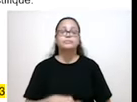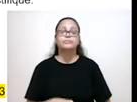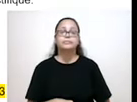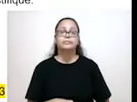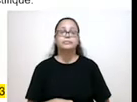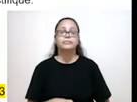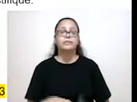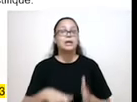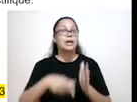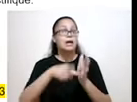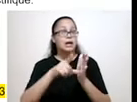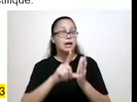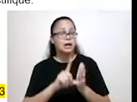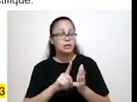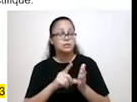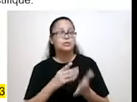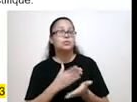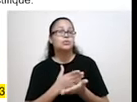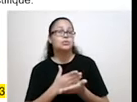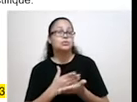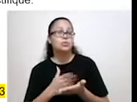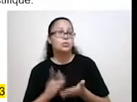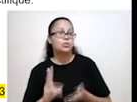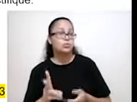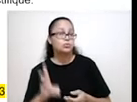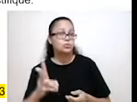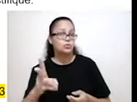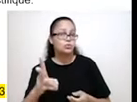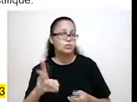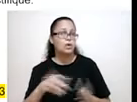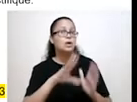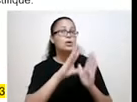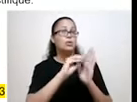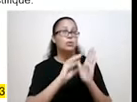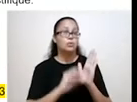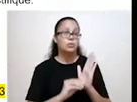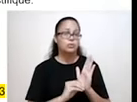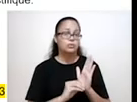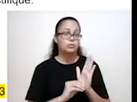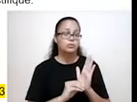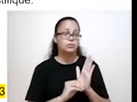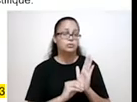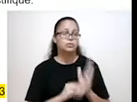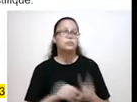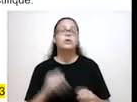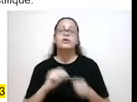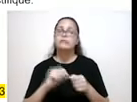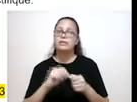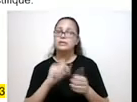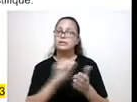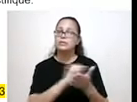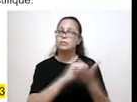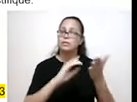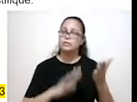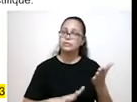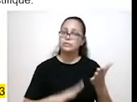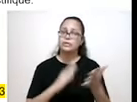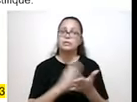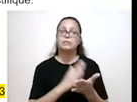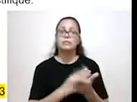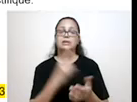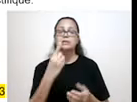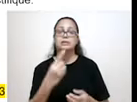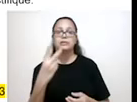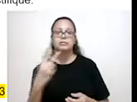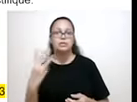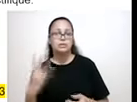Antes de prosseguir com o conteúdo, eu sugiro que vocês resolvam comigo esta atividade da página 123, atividade